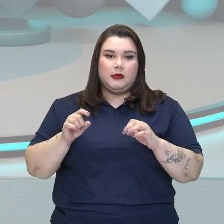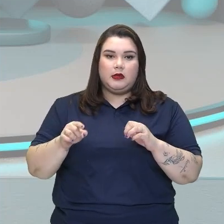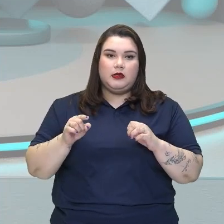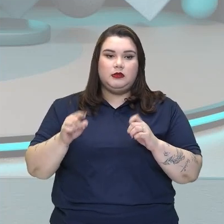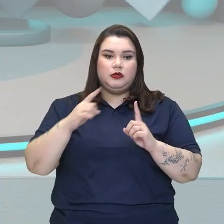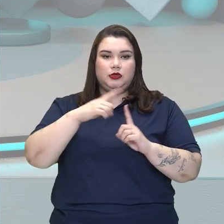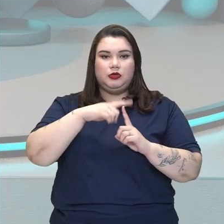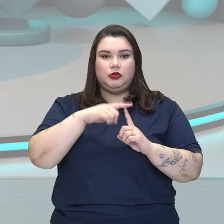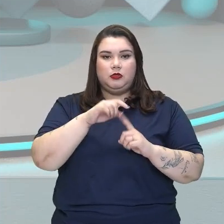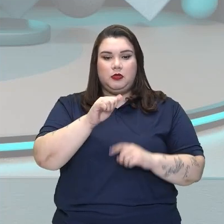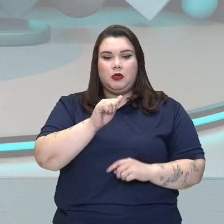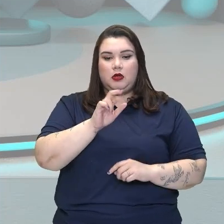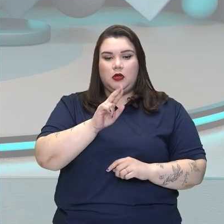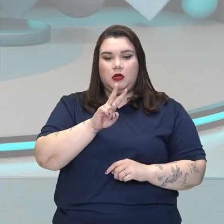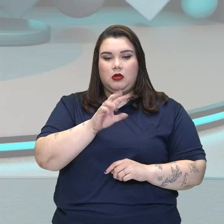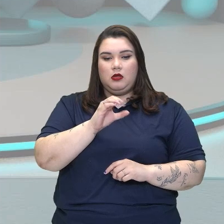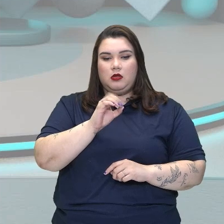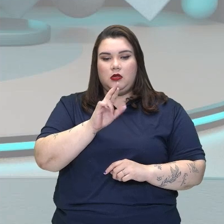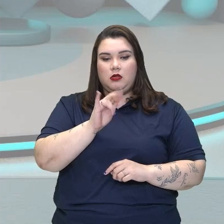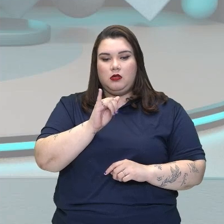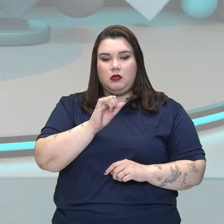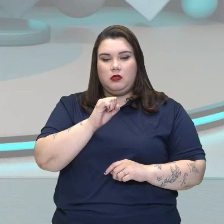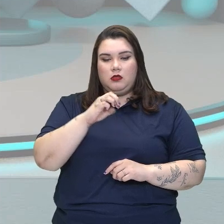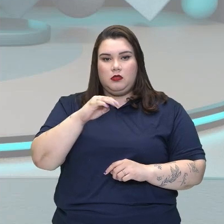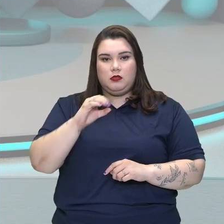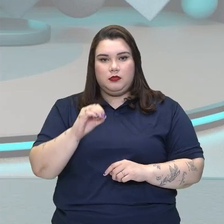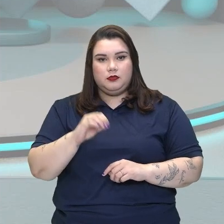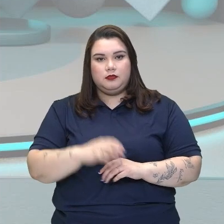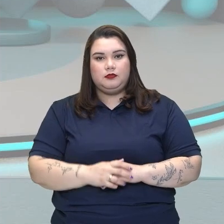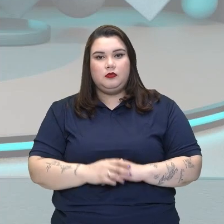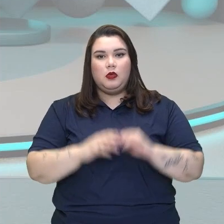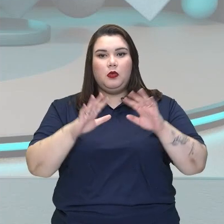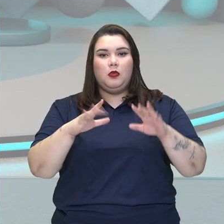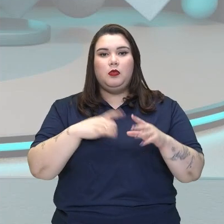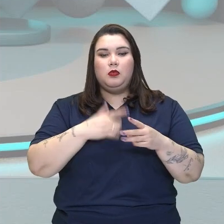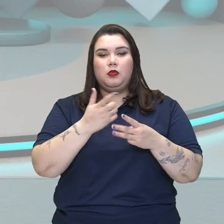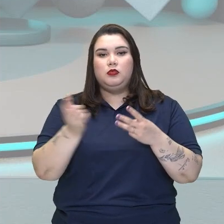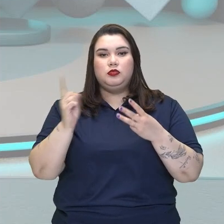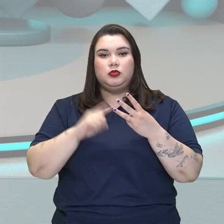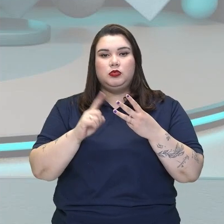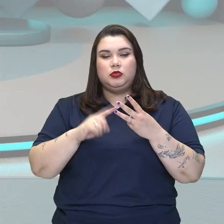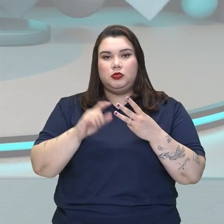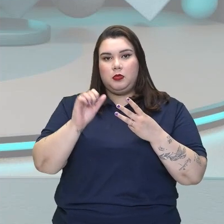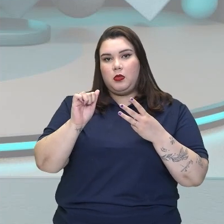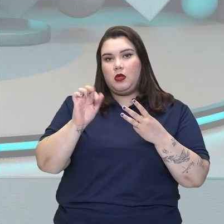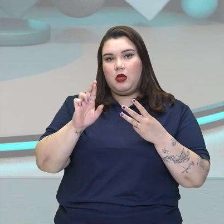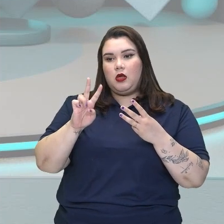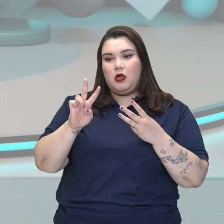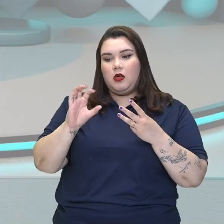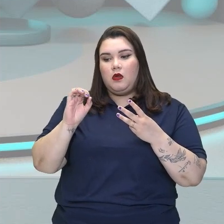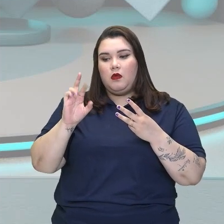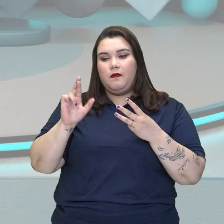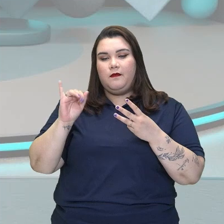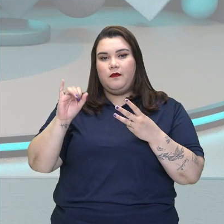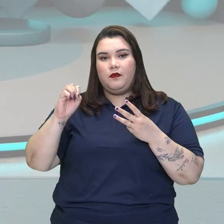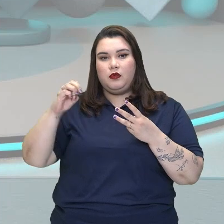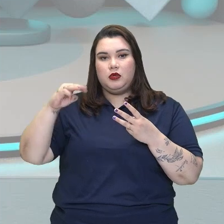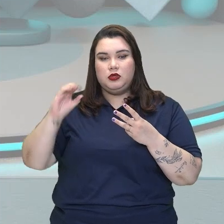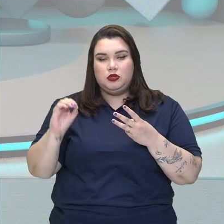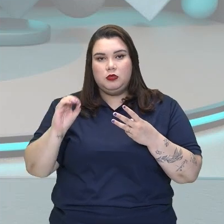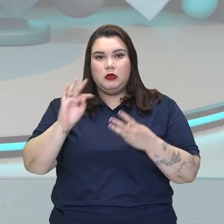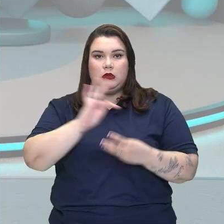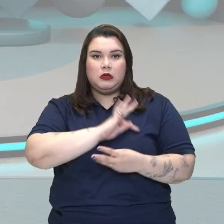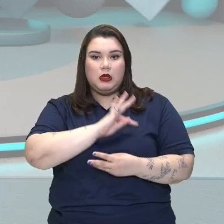esportivo, ok? Nós também temos o arvorismo técnico ou científico. Praticamente foi o que